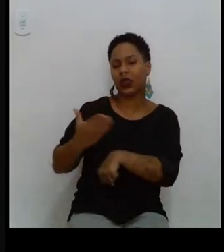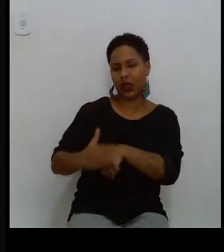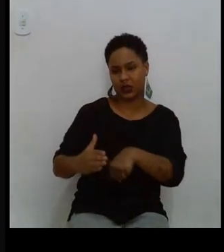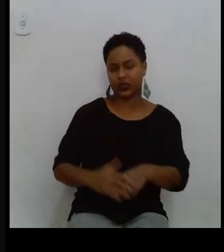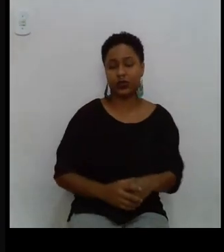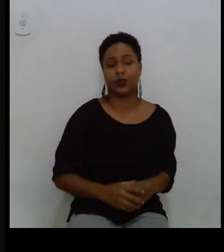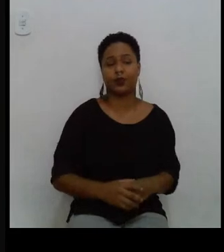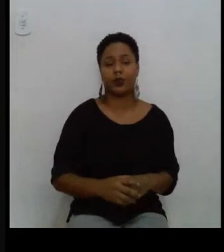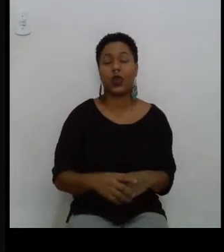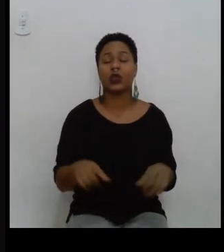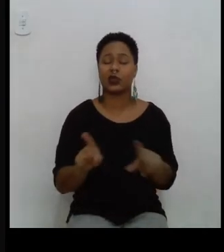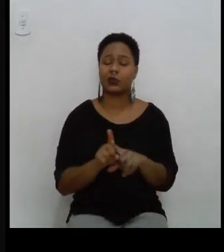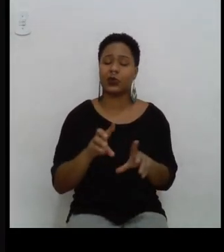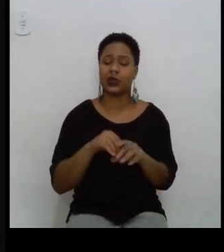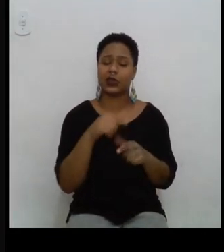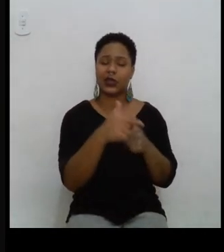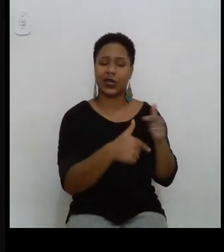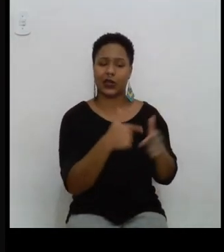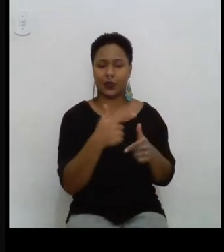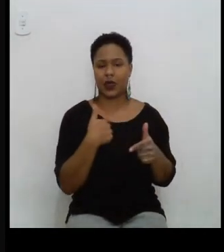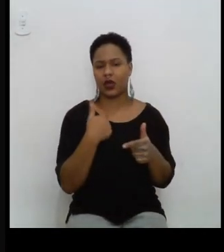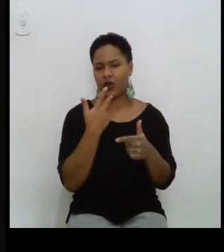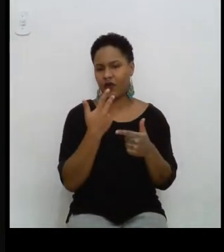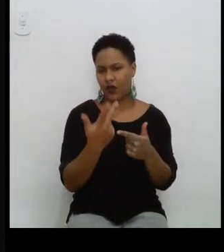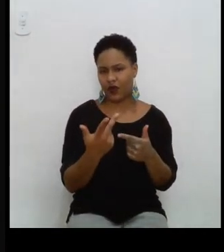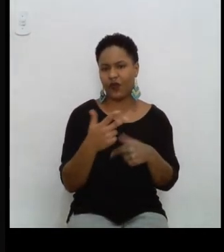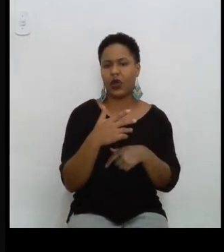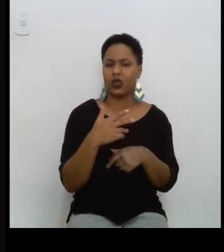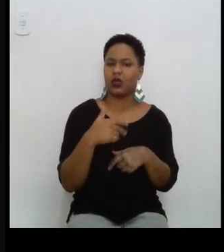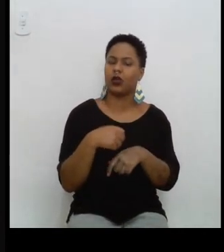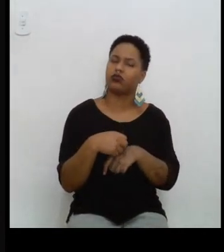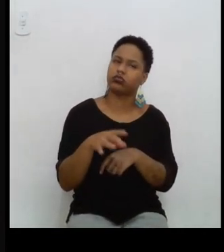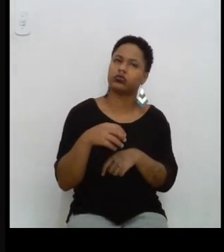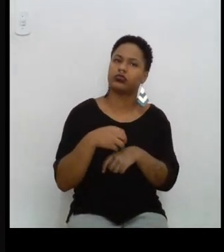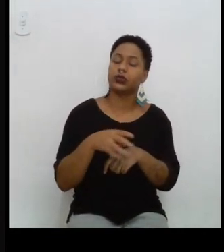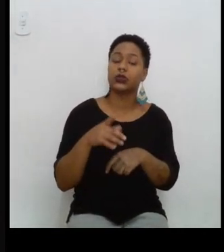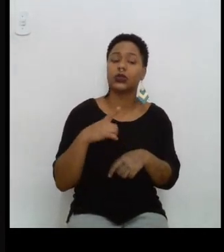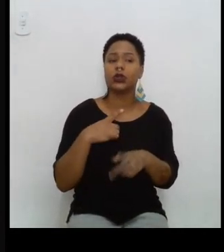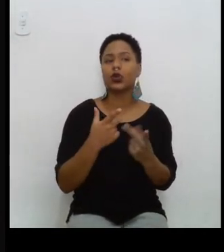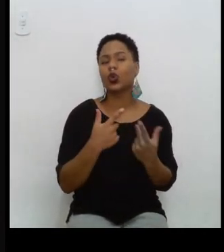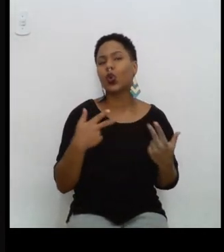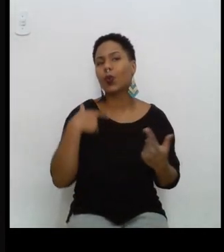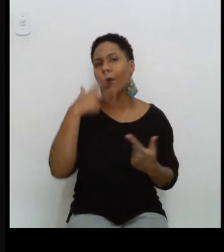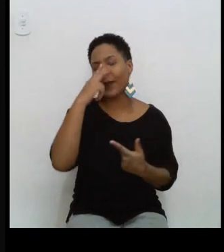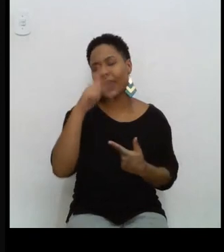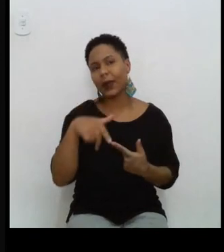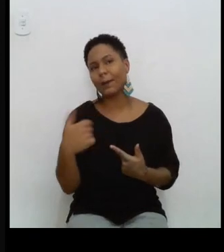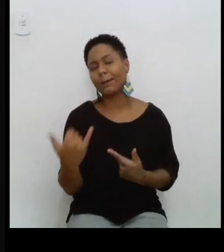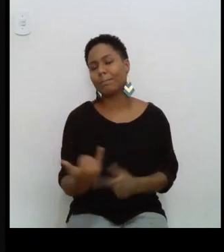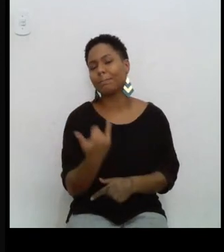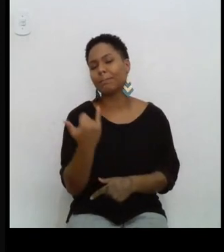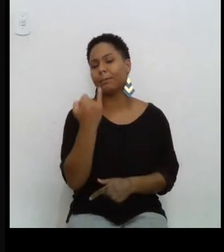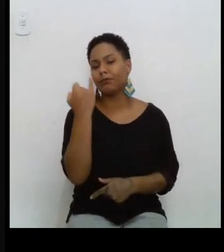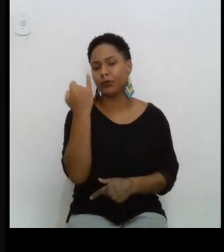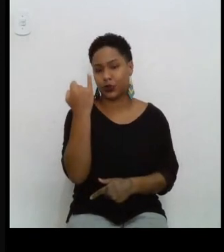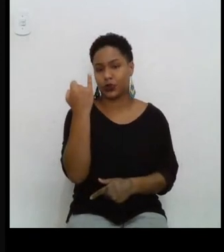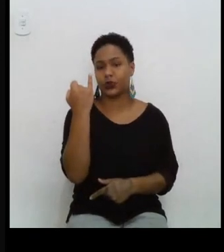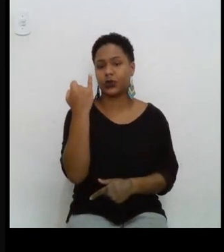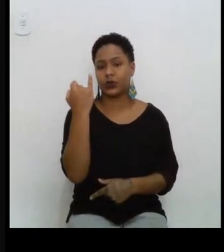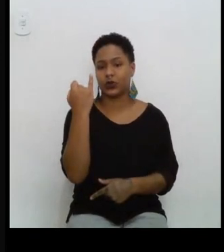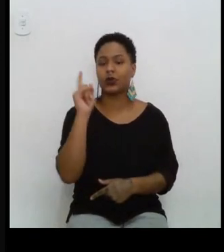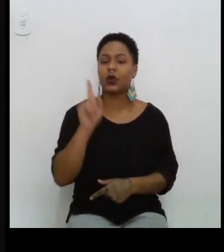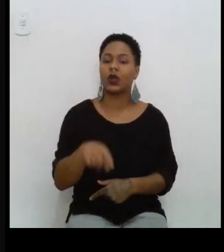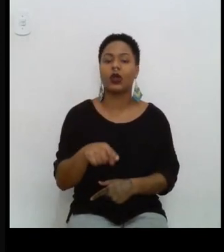trabalho desses trabalhos que eu vou falar também tem uma coisa que me parece que importante assim de é uma